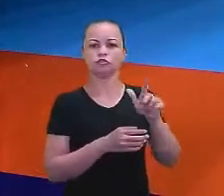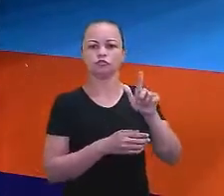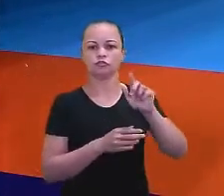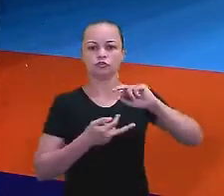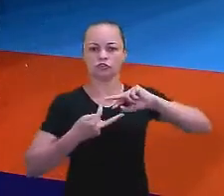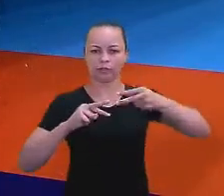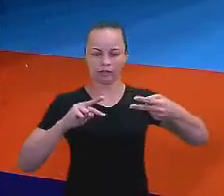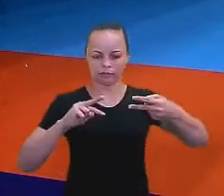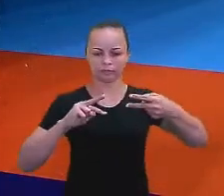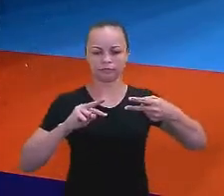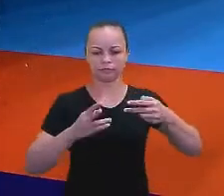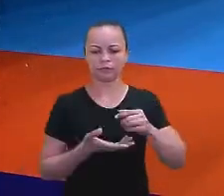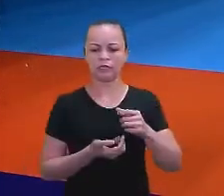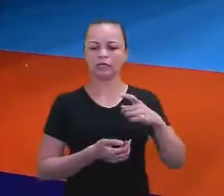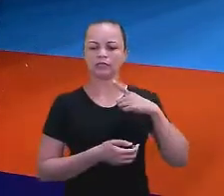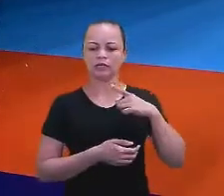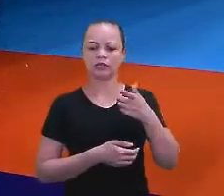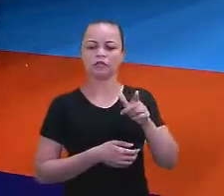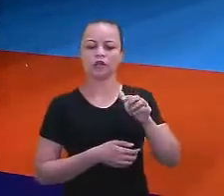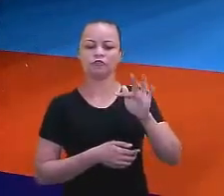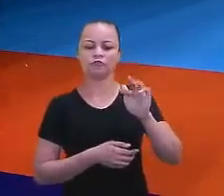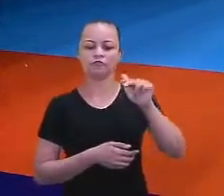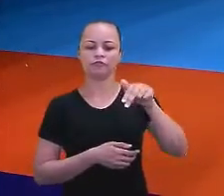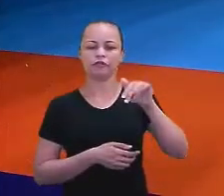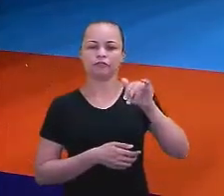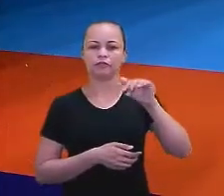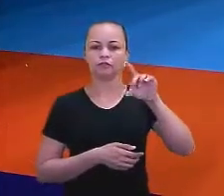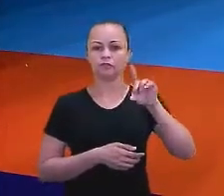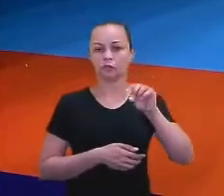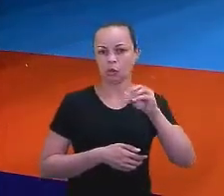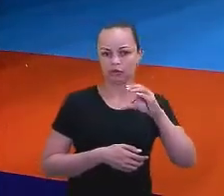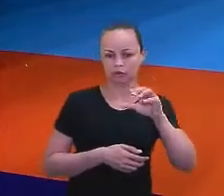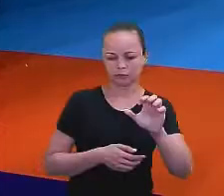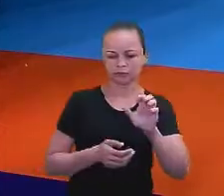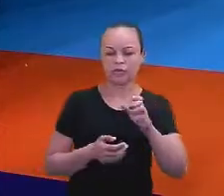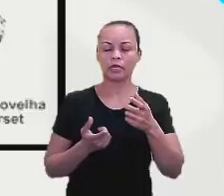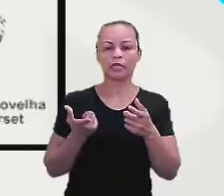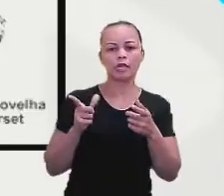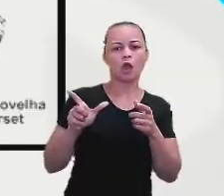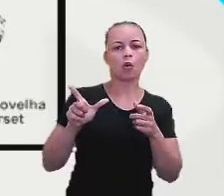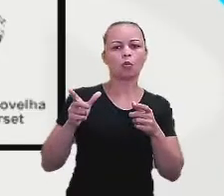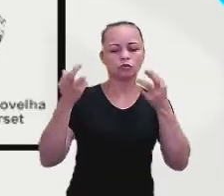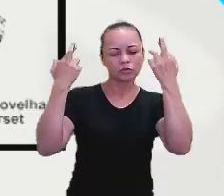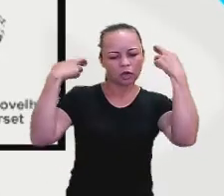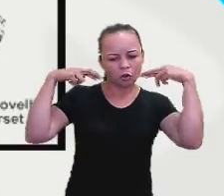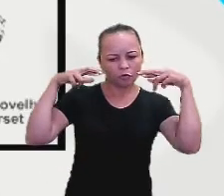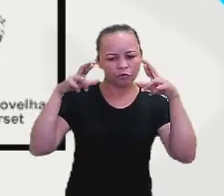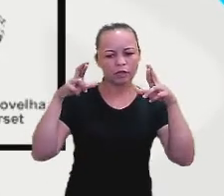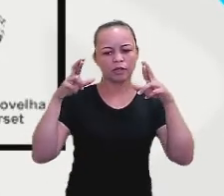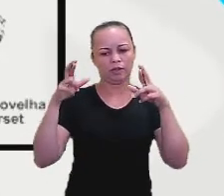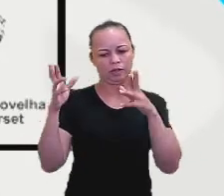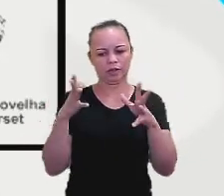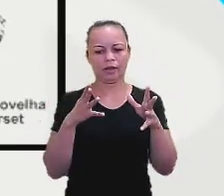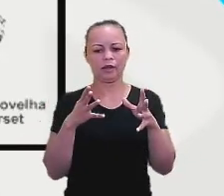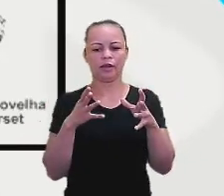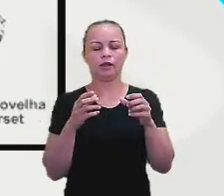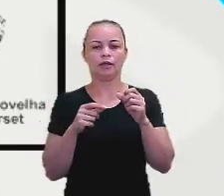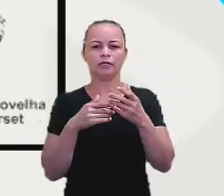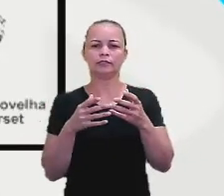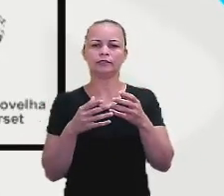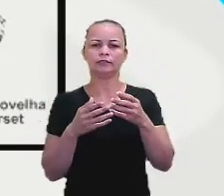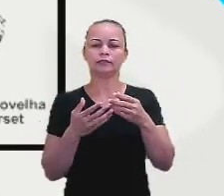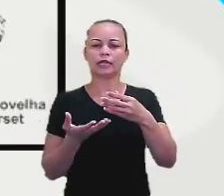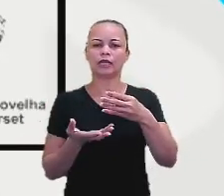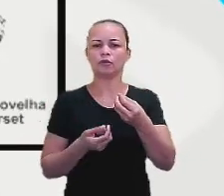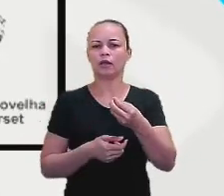a espécie de ovelha chamada Findorce e pegou uma outra ovelha, né? Ao pegar a ovelha Findorce, pegou células mamárias,